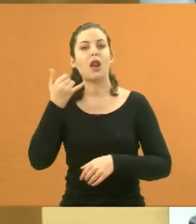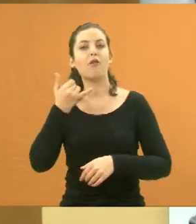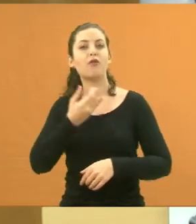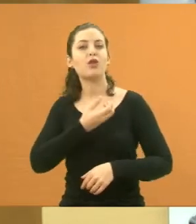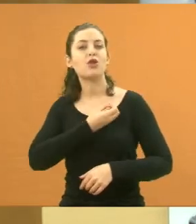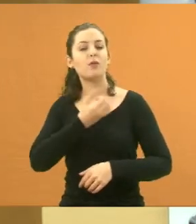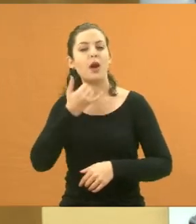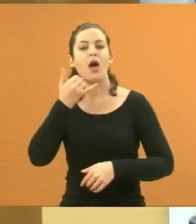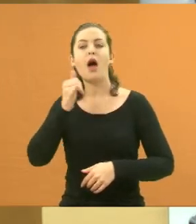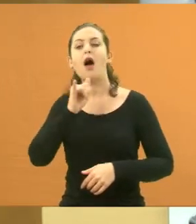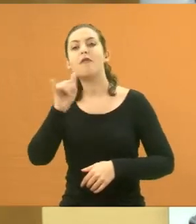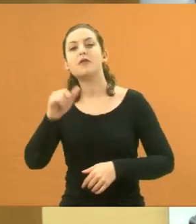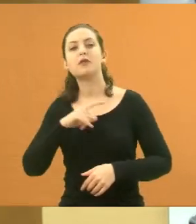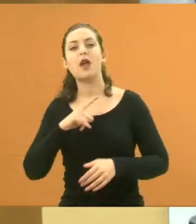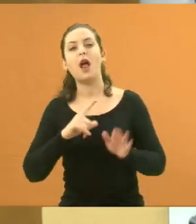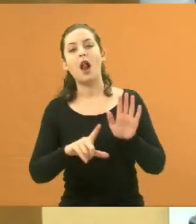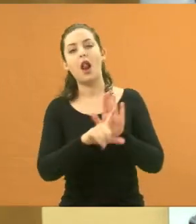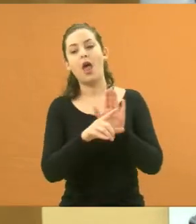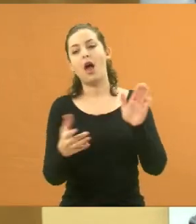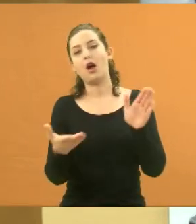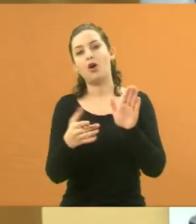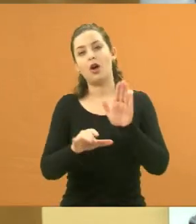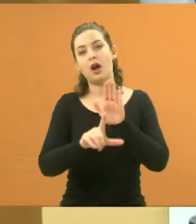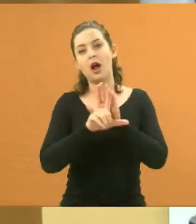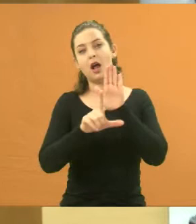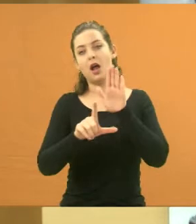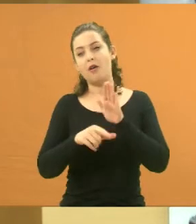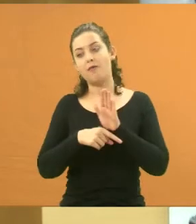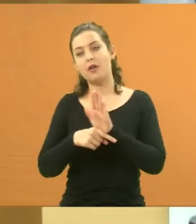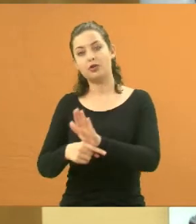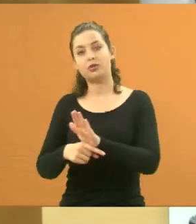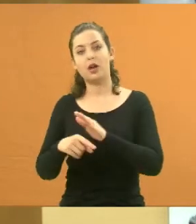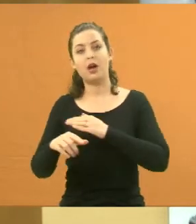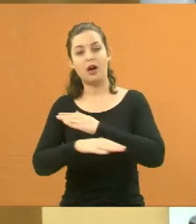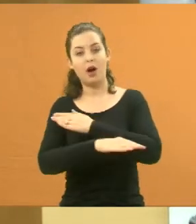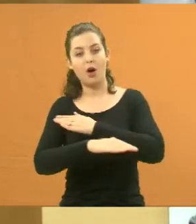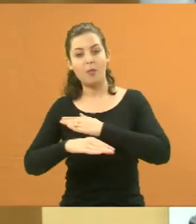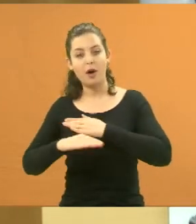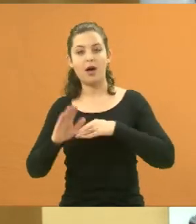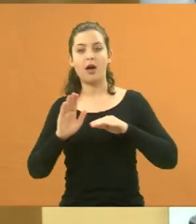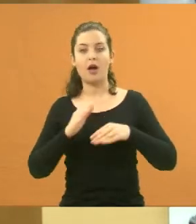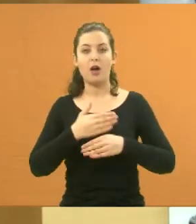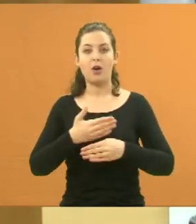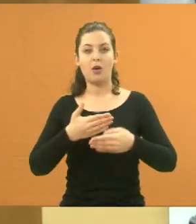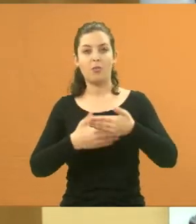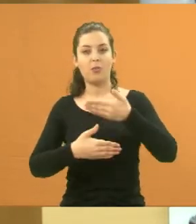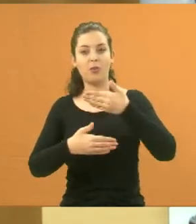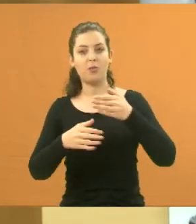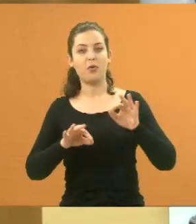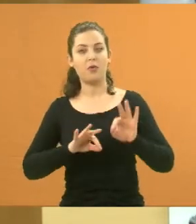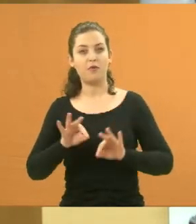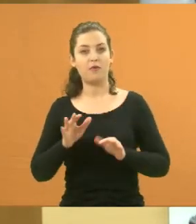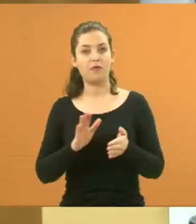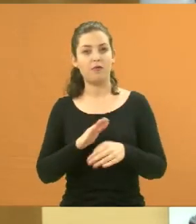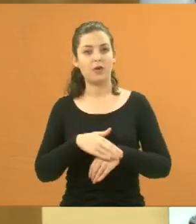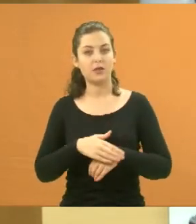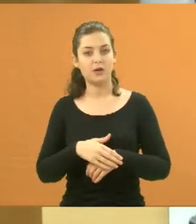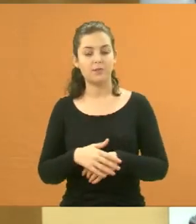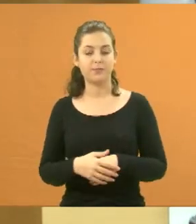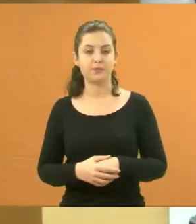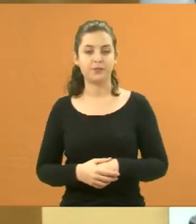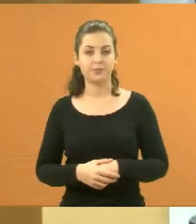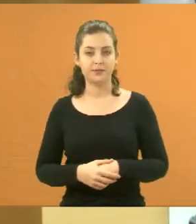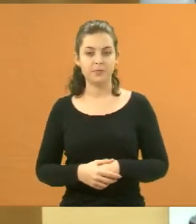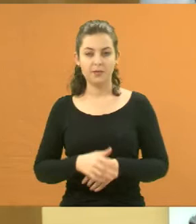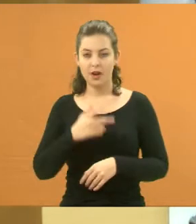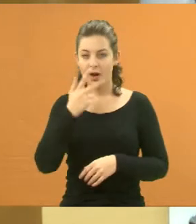E daí avisa, olha, tem uma lei que agora vai ajudar você a fazer a calçada, vai ajudar você a fazer o muro. Porque,